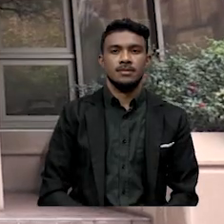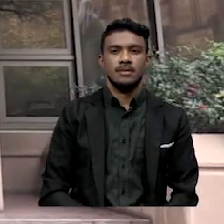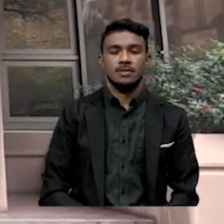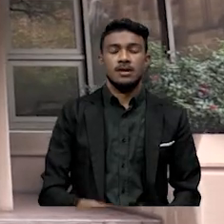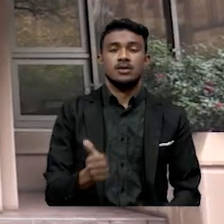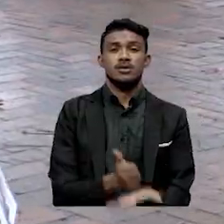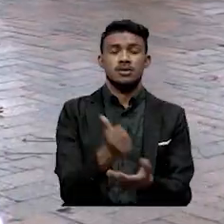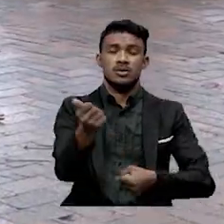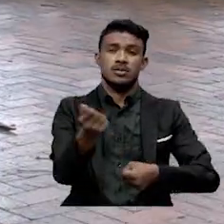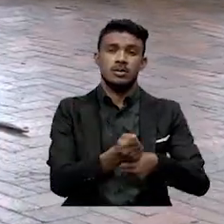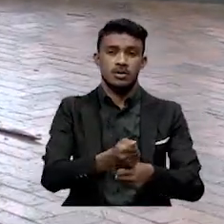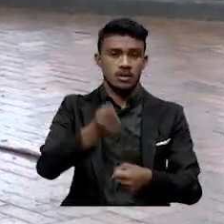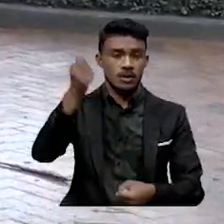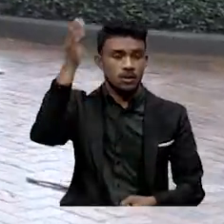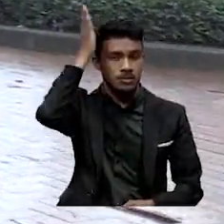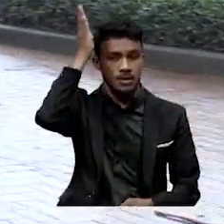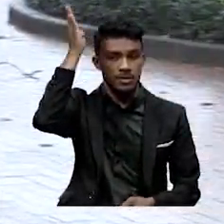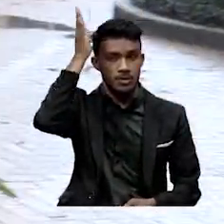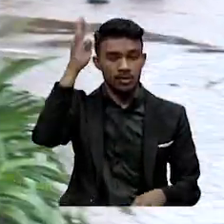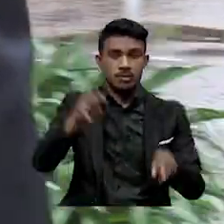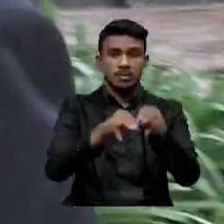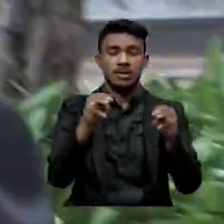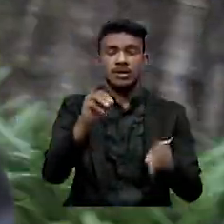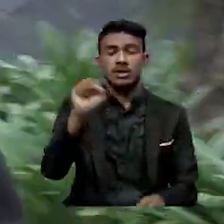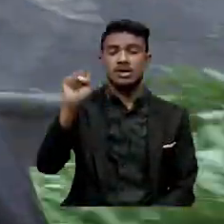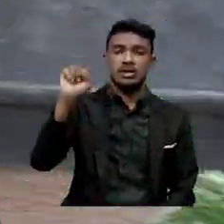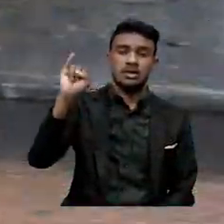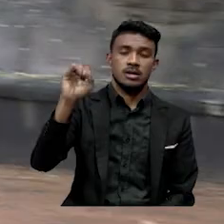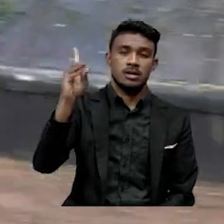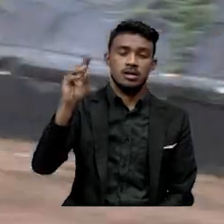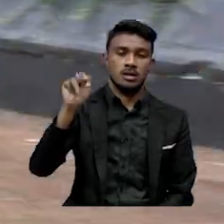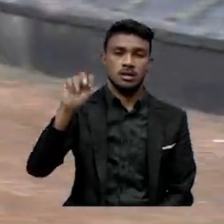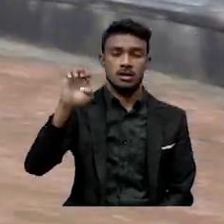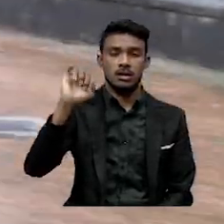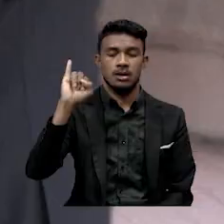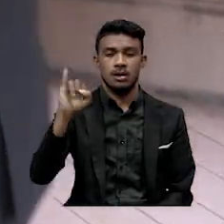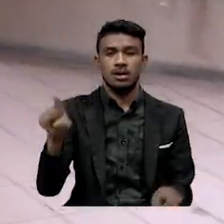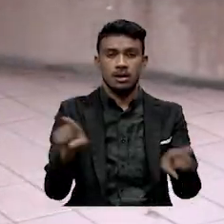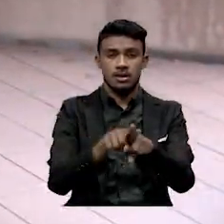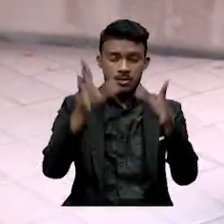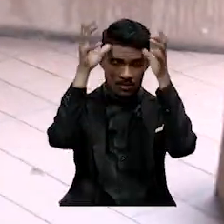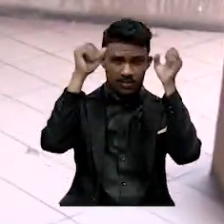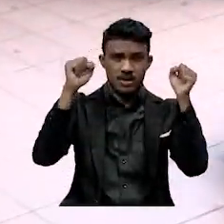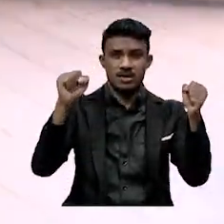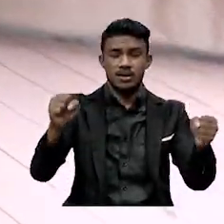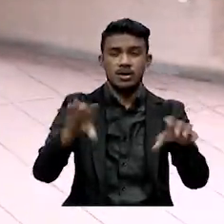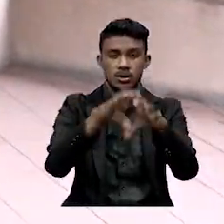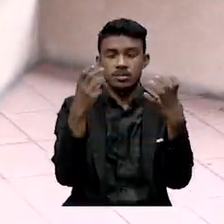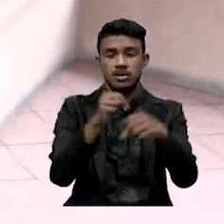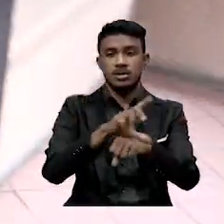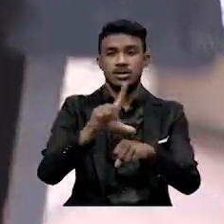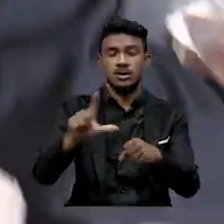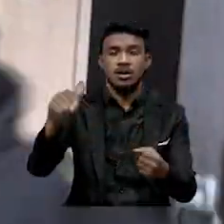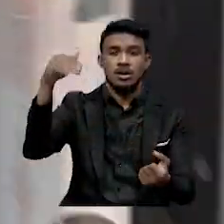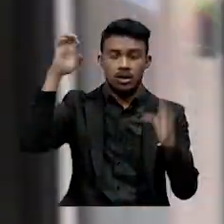Suporta ne Arcebispo Arquidiocese Metropolitana Sydney, Anthony Fisher OP, nudar Presidente Comissão Nacional Educação Austrália